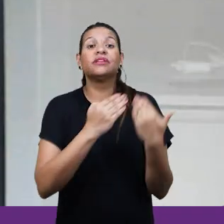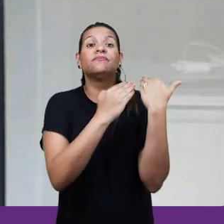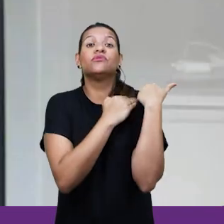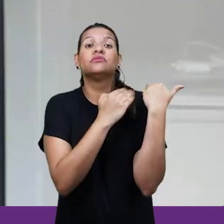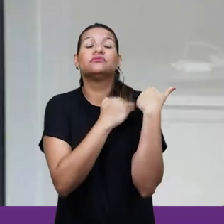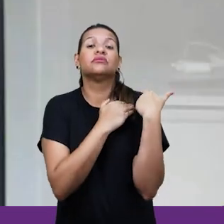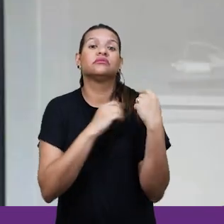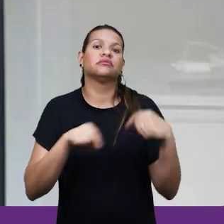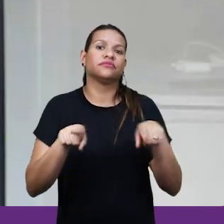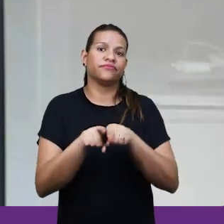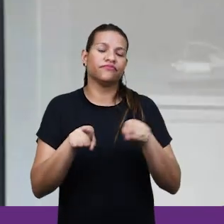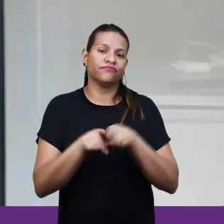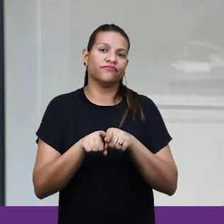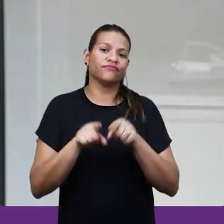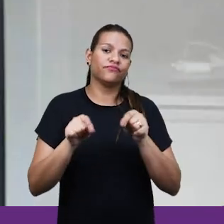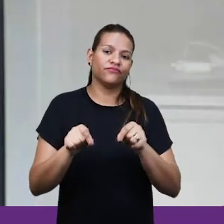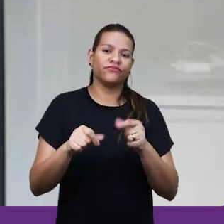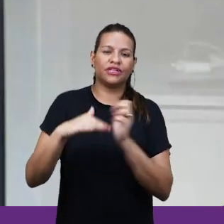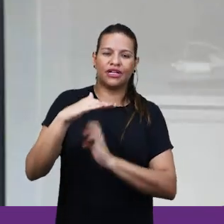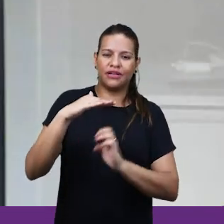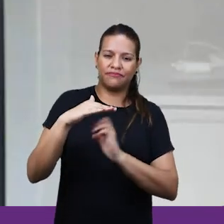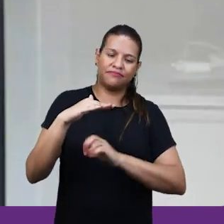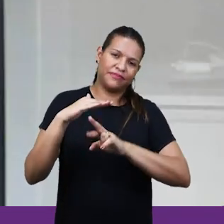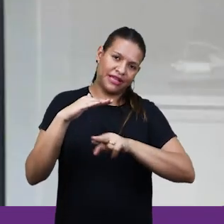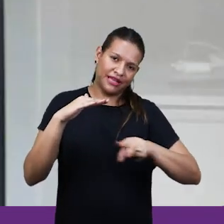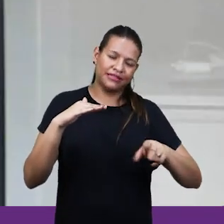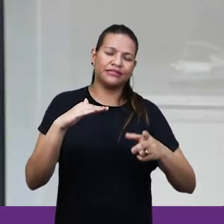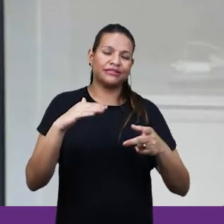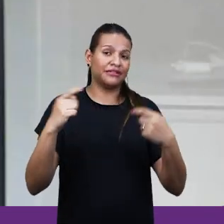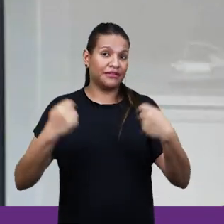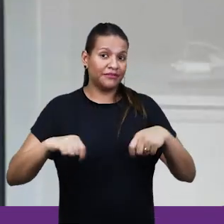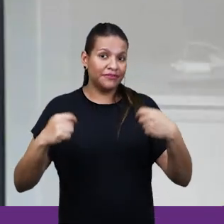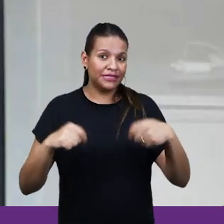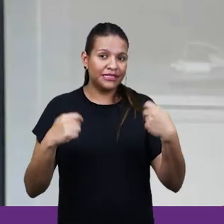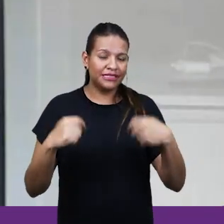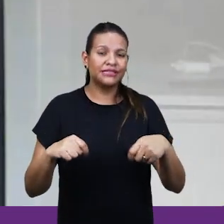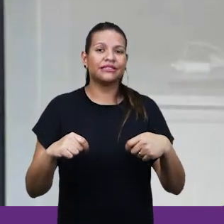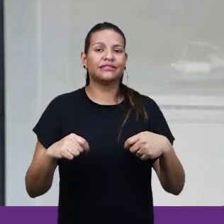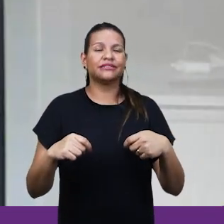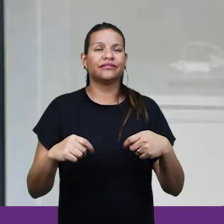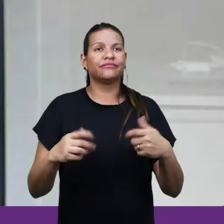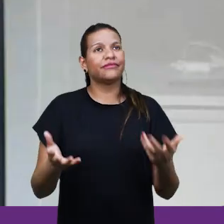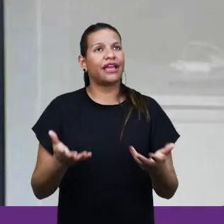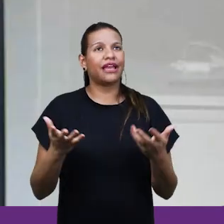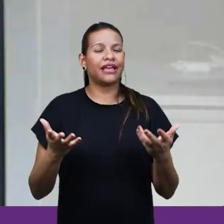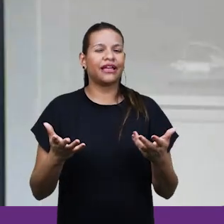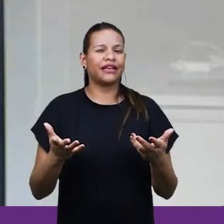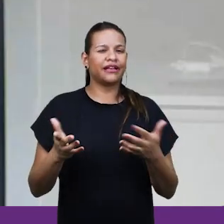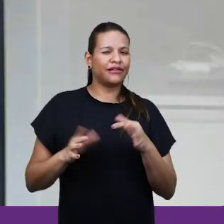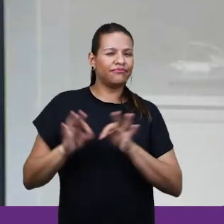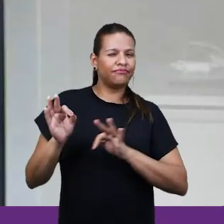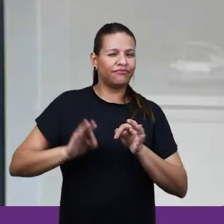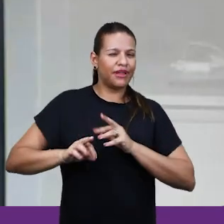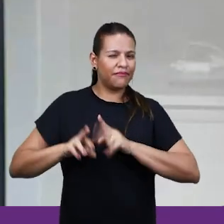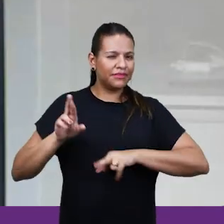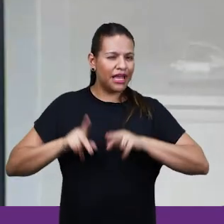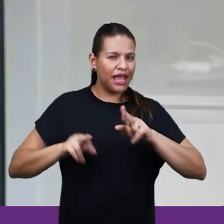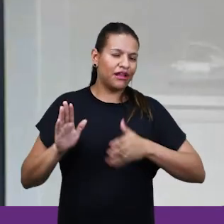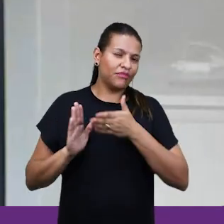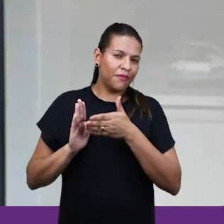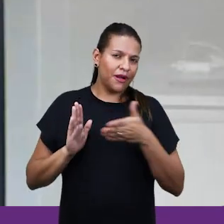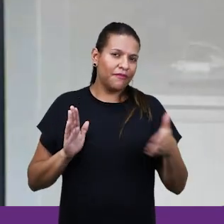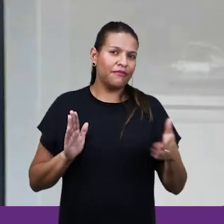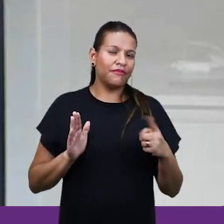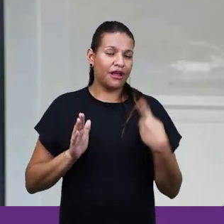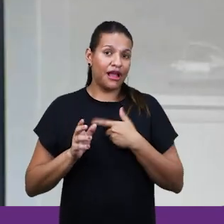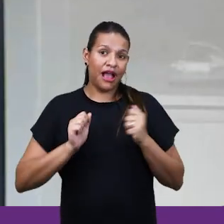que vai nos proteger 100% de qualquer desinformação, né? Realmente isso envolve o trabalho, né, dos